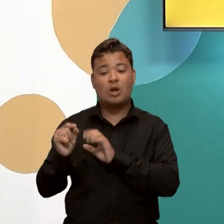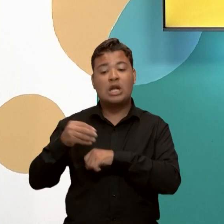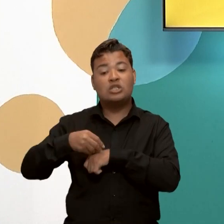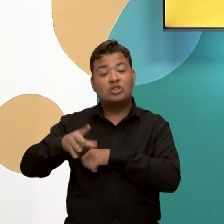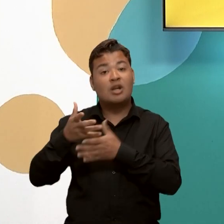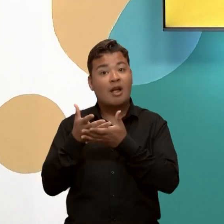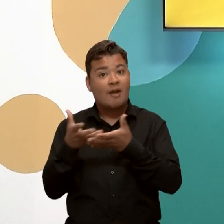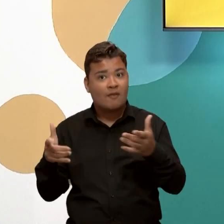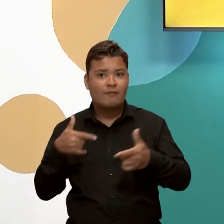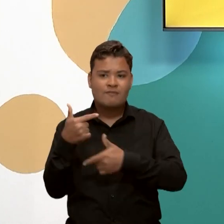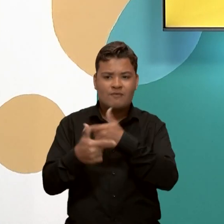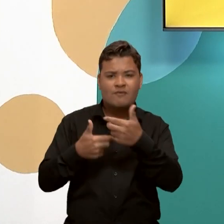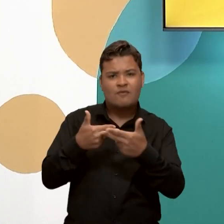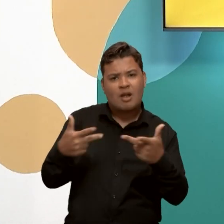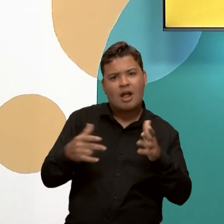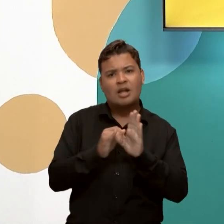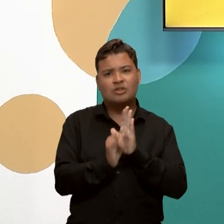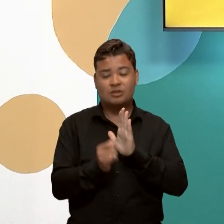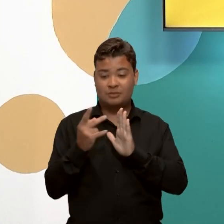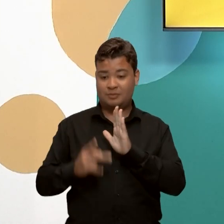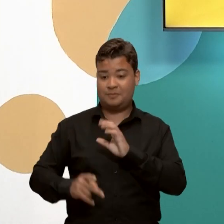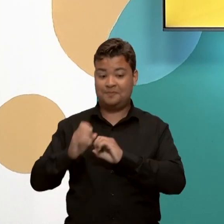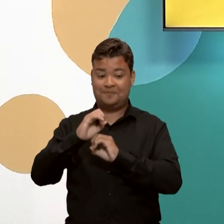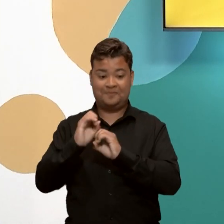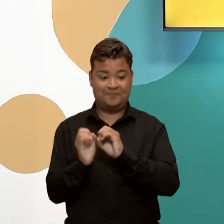eventos, serviços e editais da universidade.